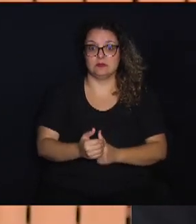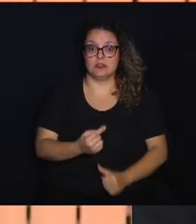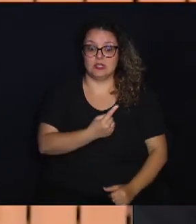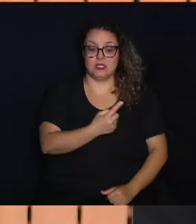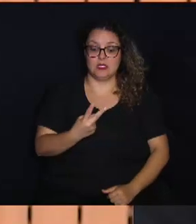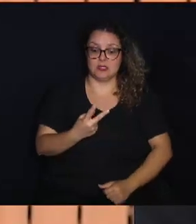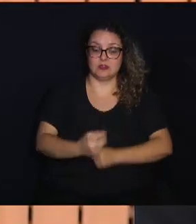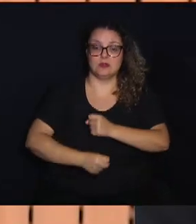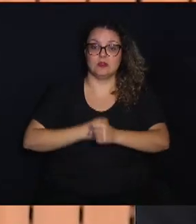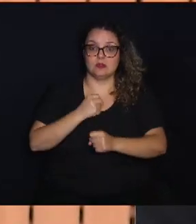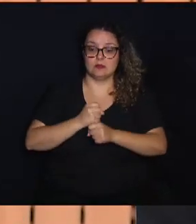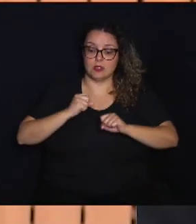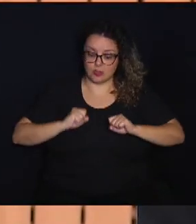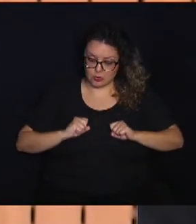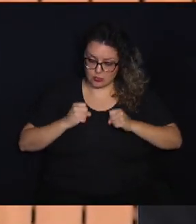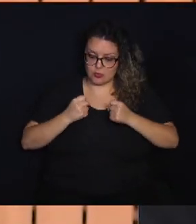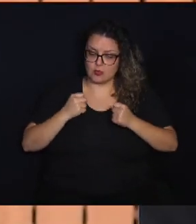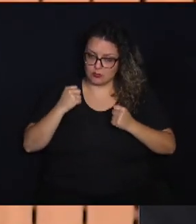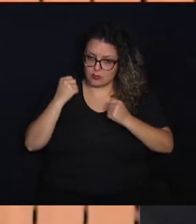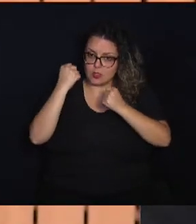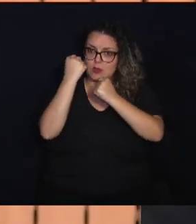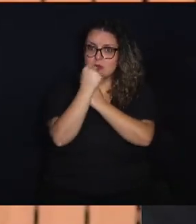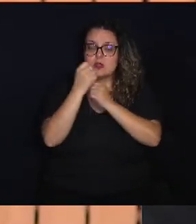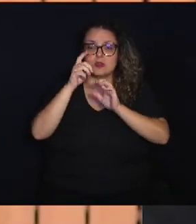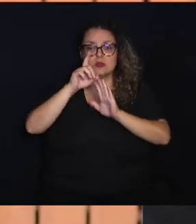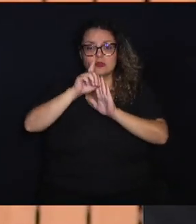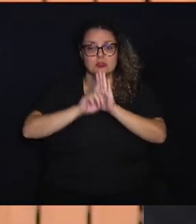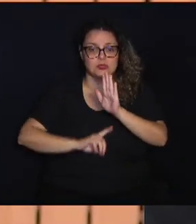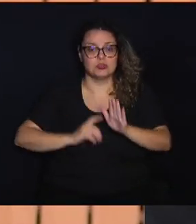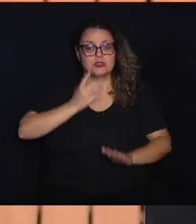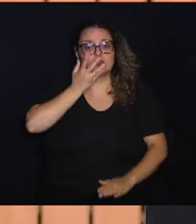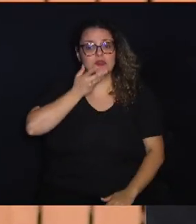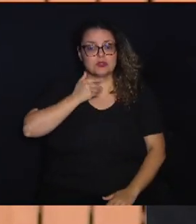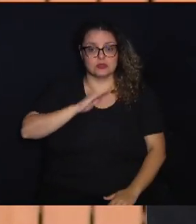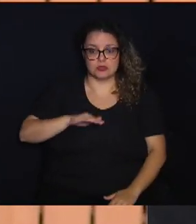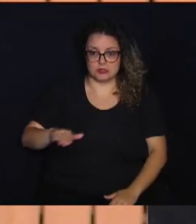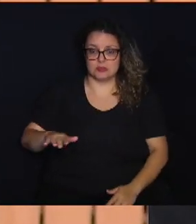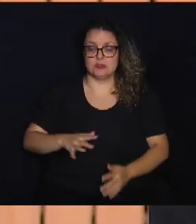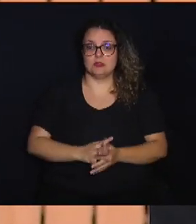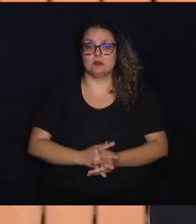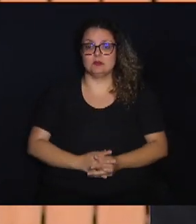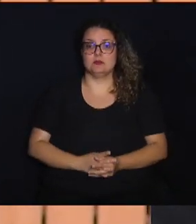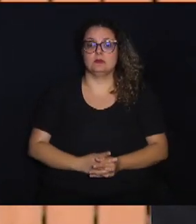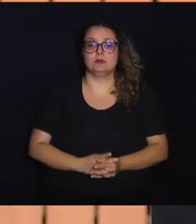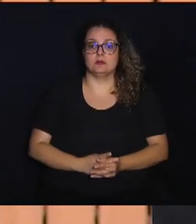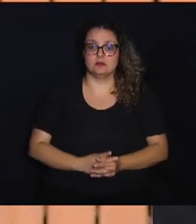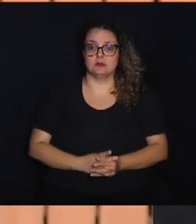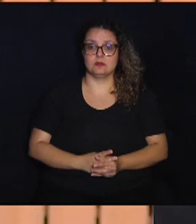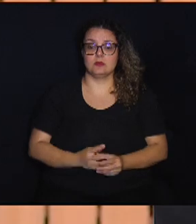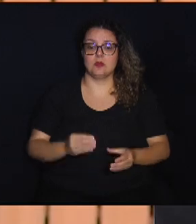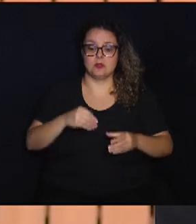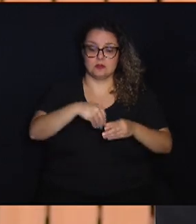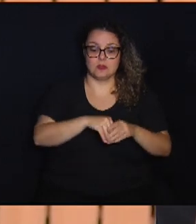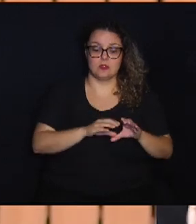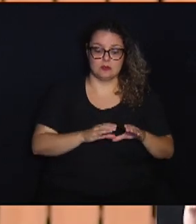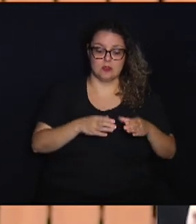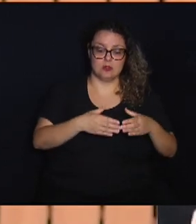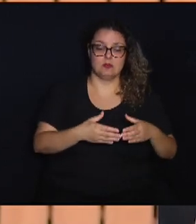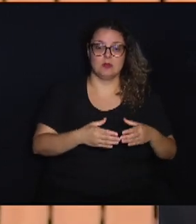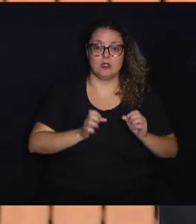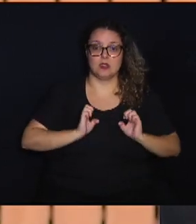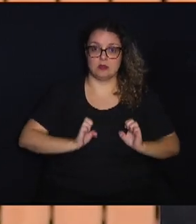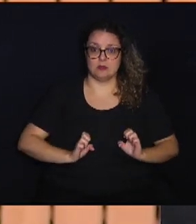anos luta pela proteção e direitos das crianças e adolescentes. Foi integrante da Comissão de Ética